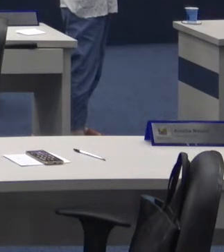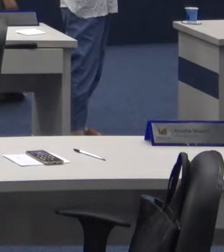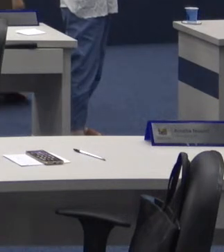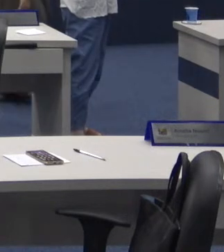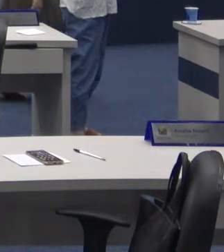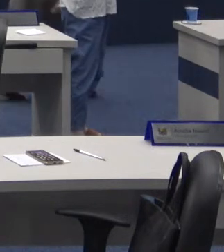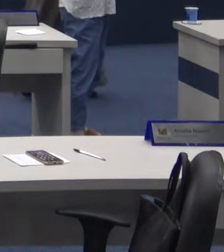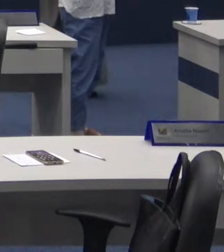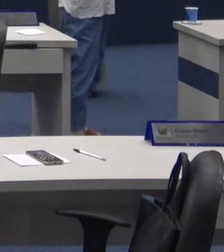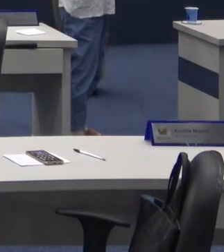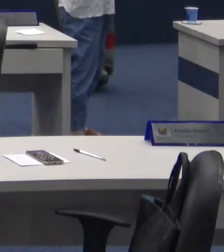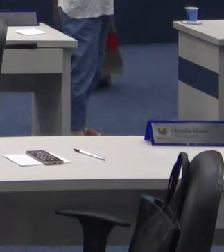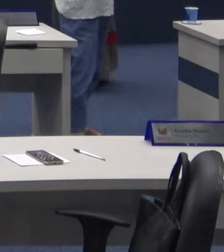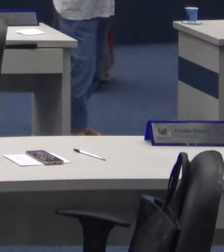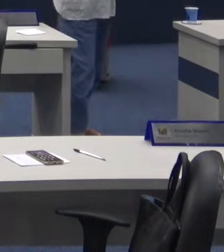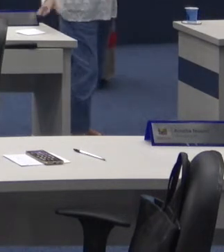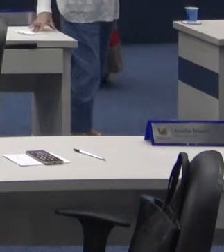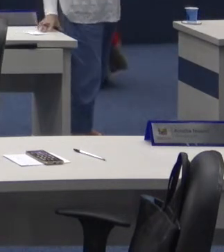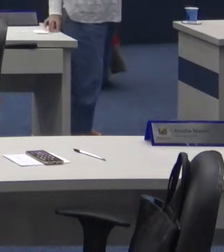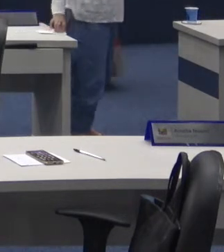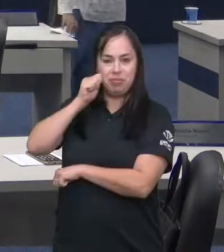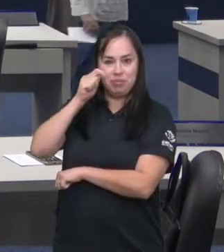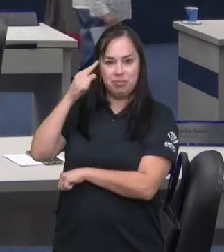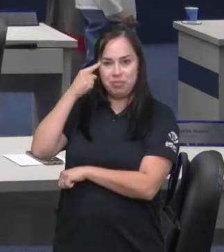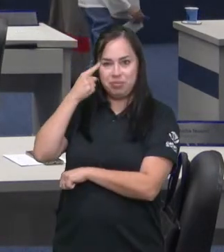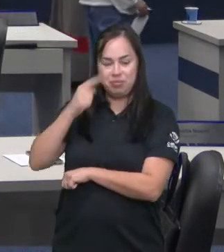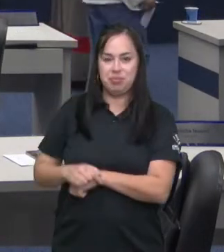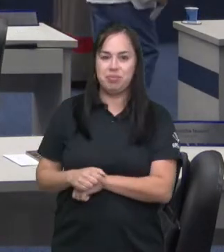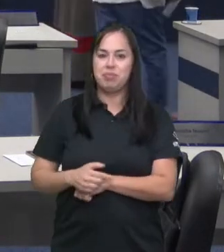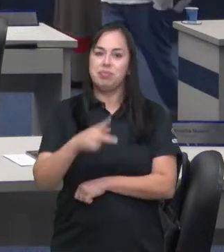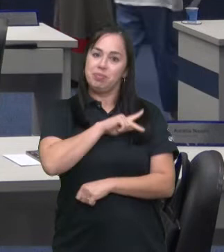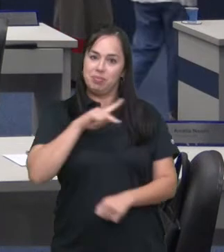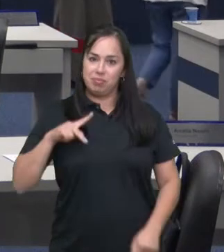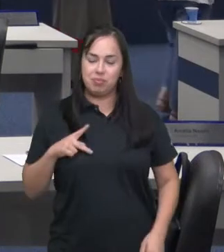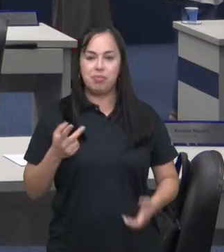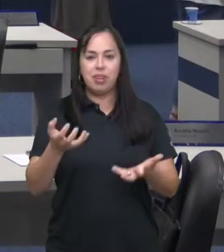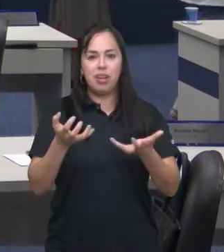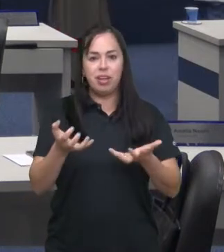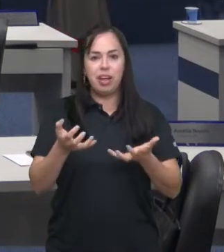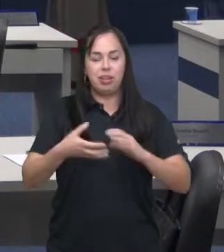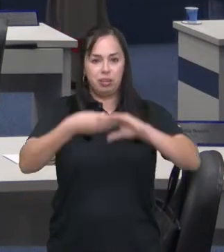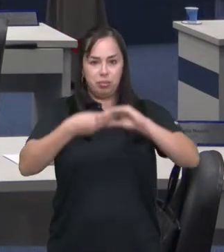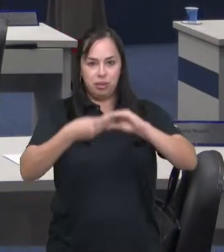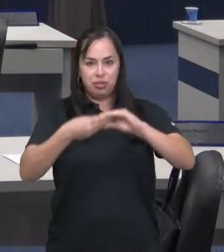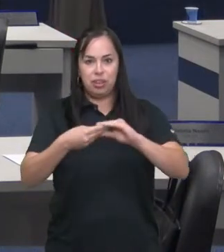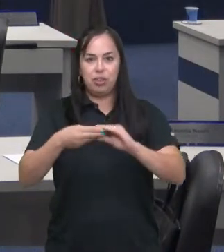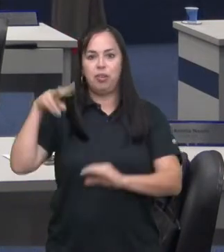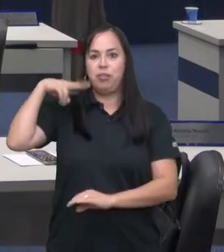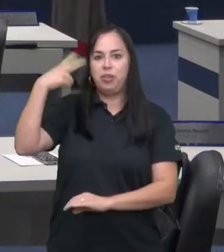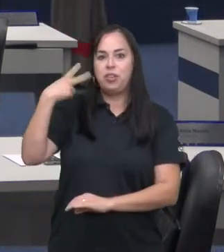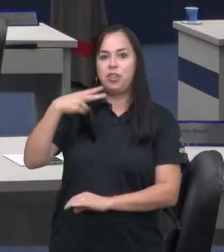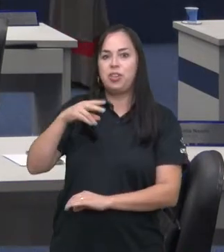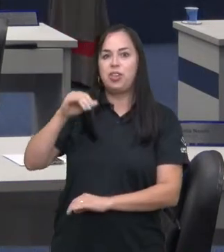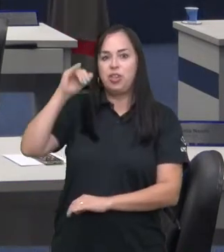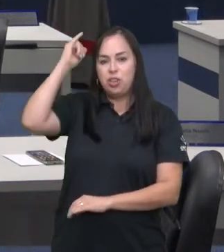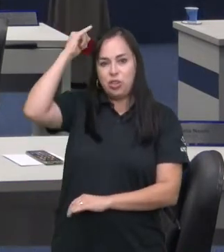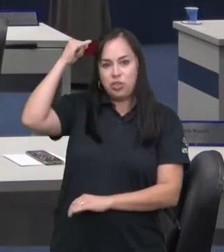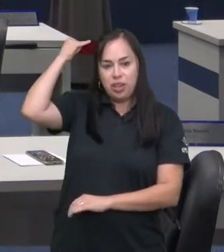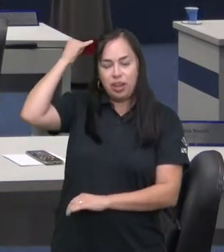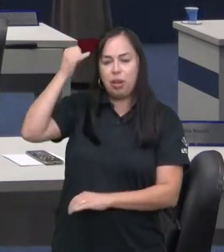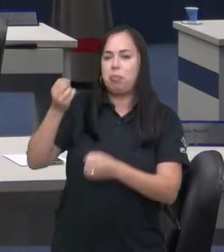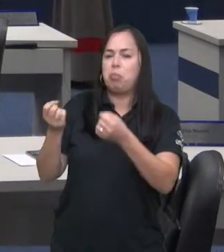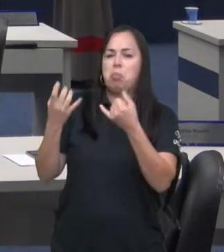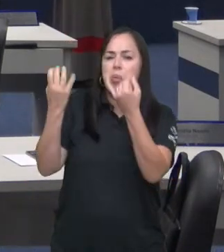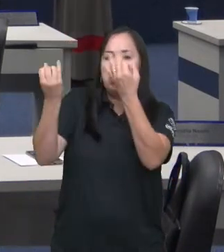Dia 3? Com a palavra, a vereadora Amélia Nome. Senhor presidente, eu queria cumprimentar o vereador José Cláudio pela sua